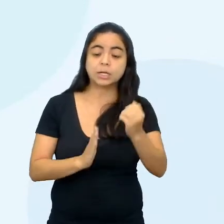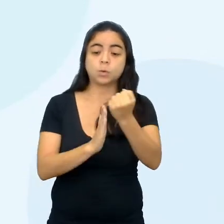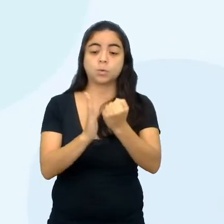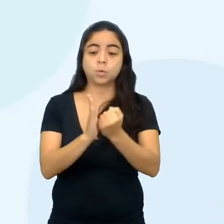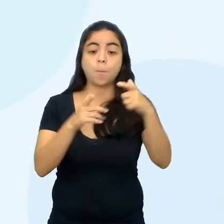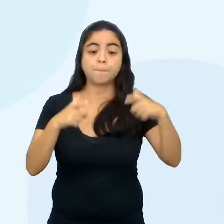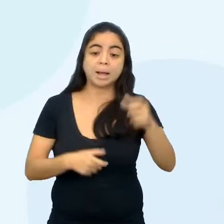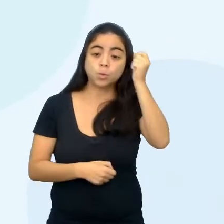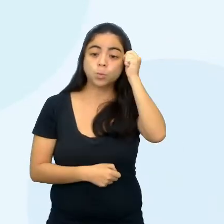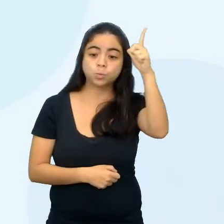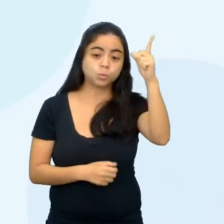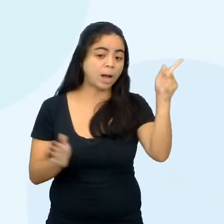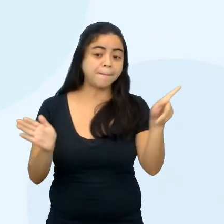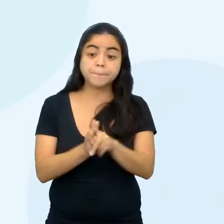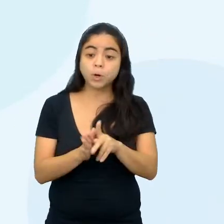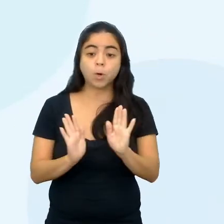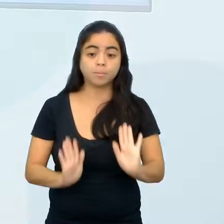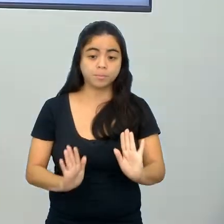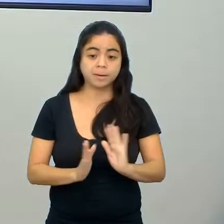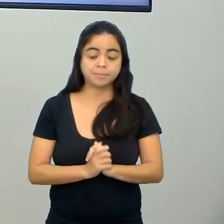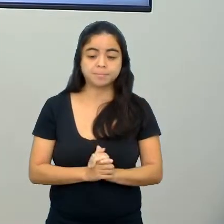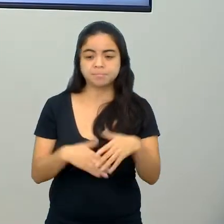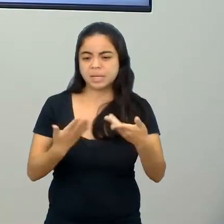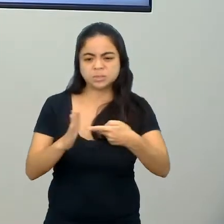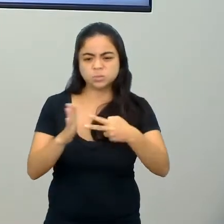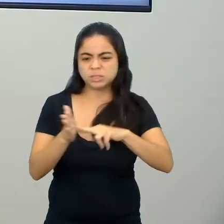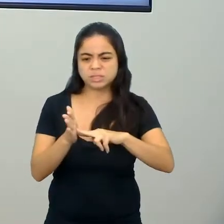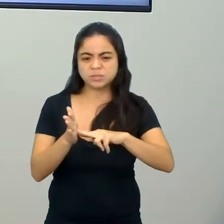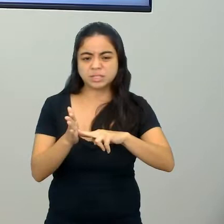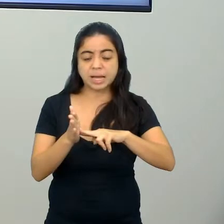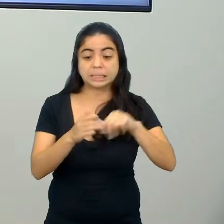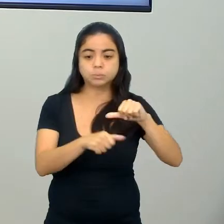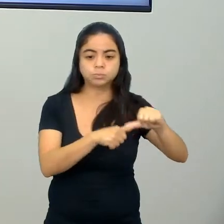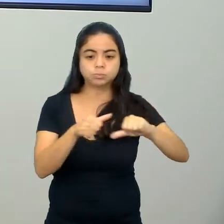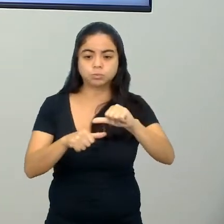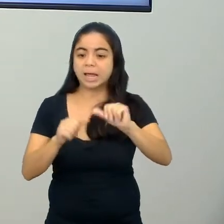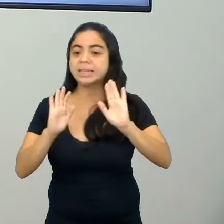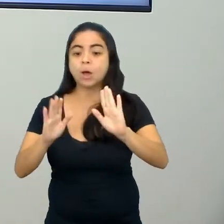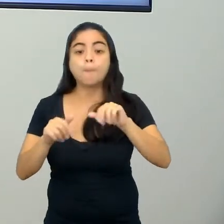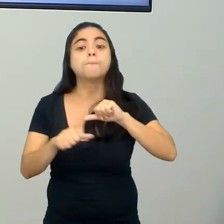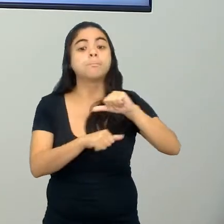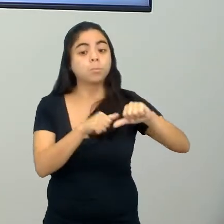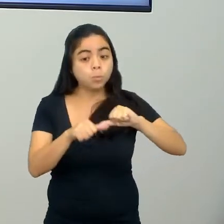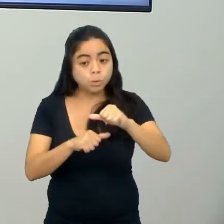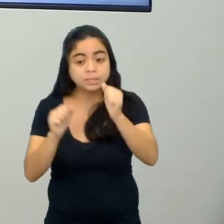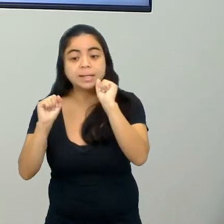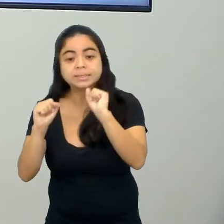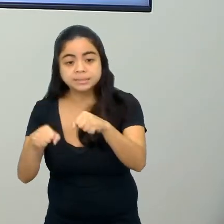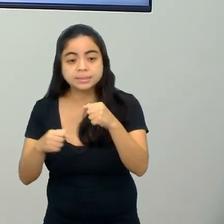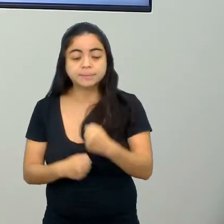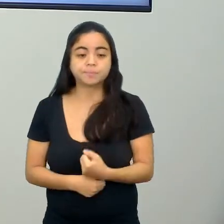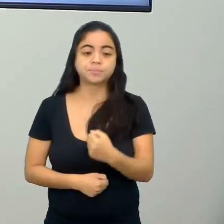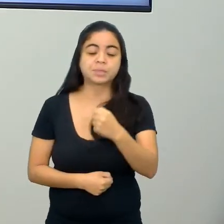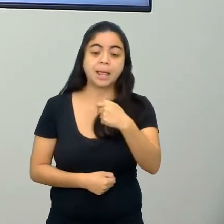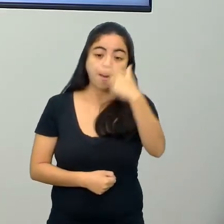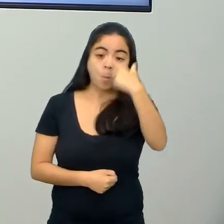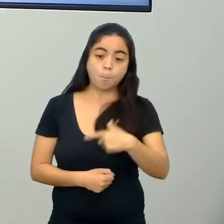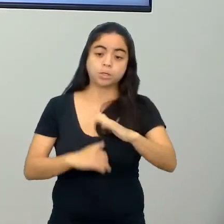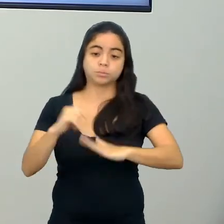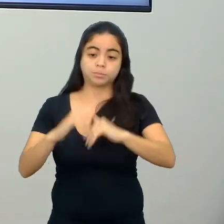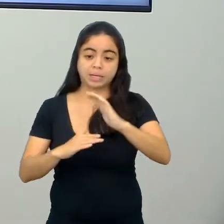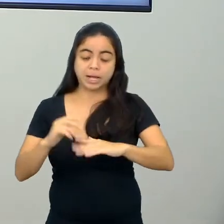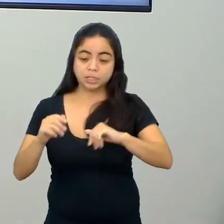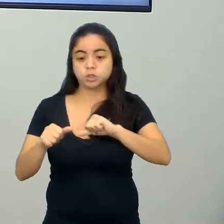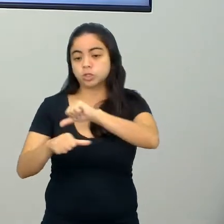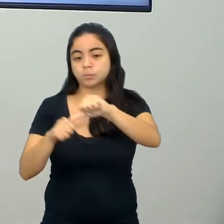numa cultura. O que não significa que essa cultura não é mutável, que mais pra frente eu não vou poder ter um papel ali de mudança.